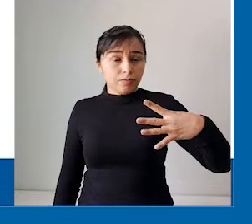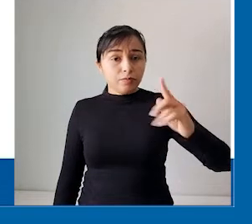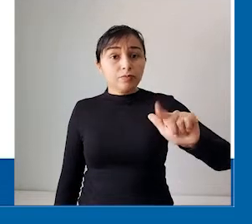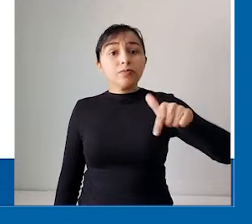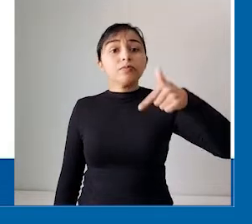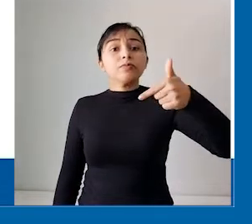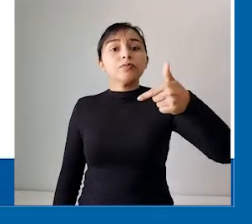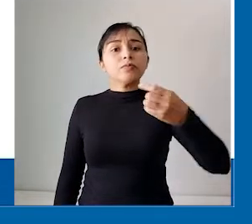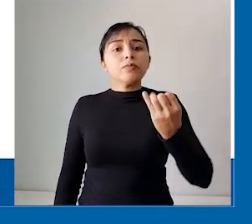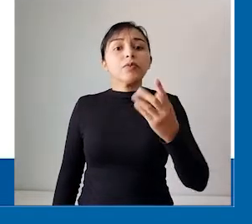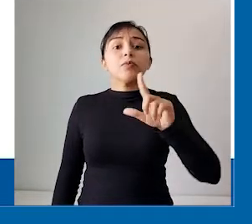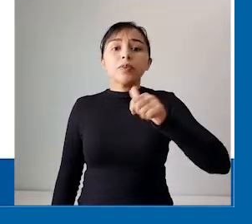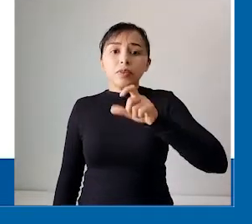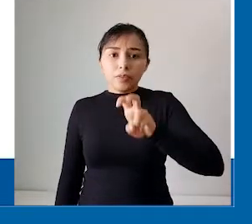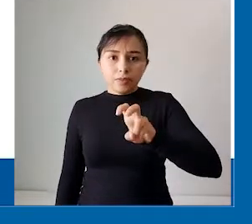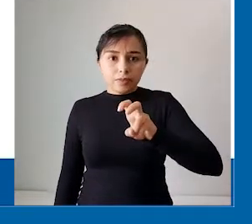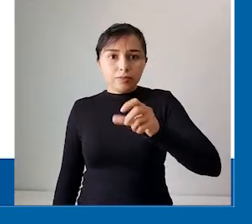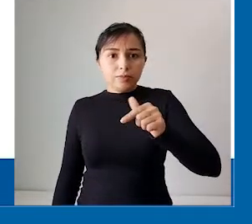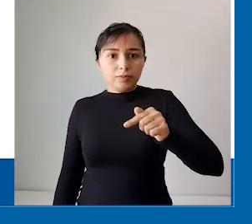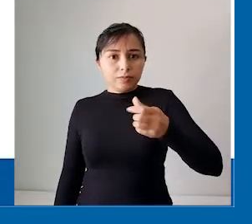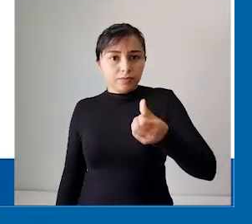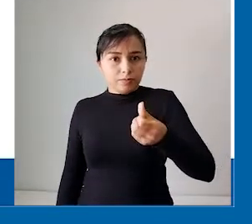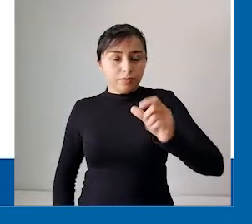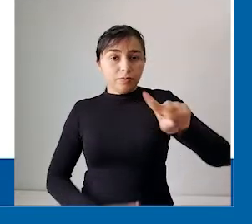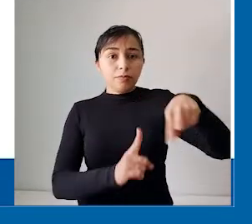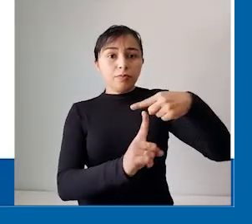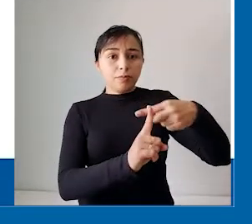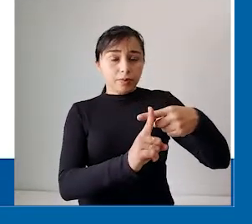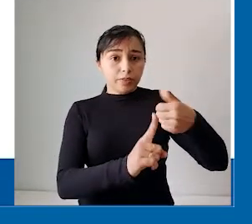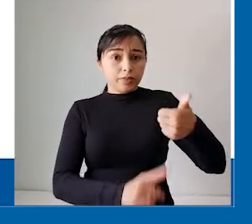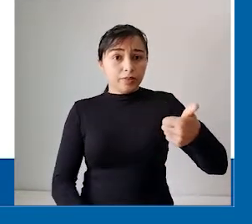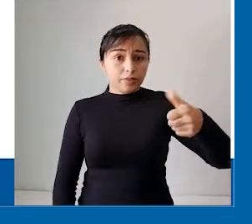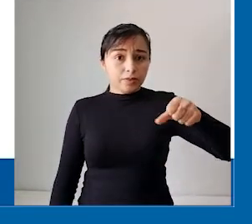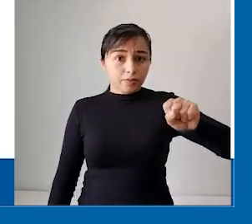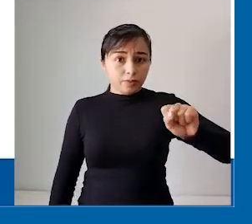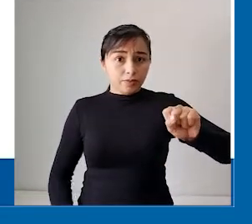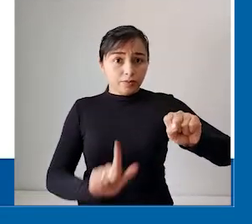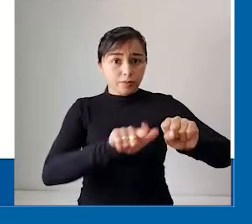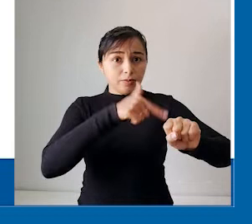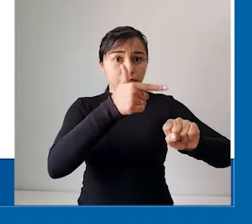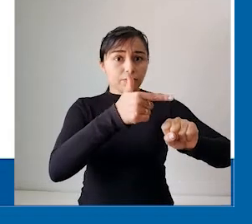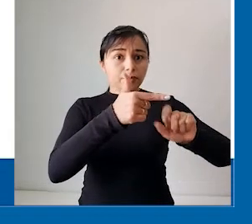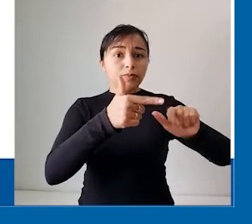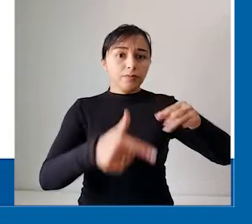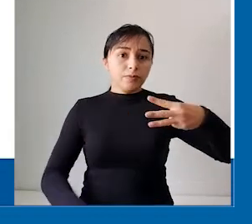quadrado, 576, mais 18 ao quadrado,